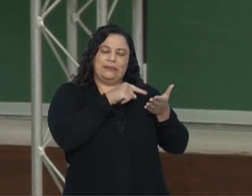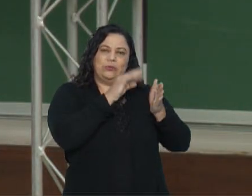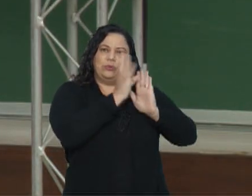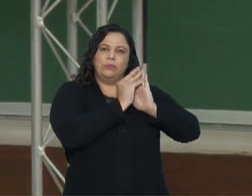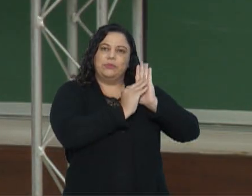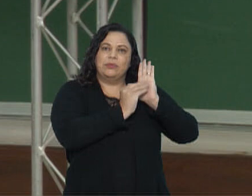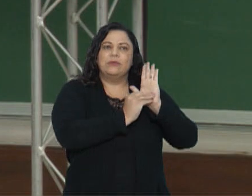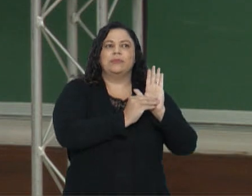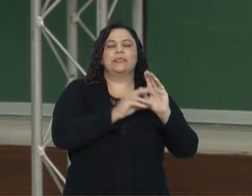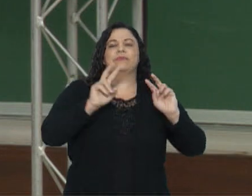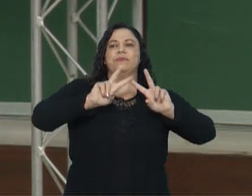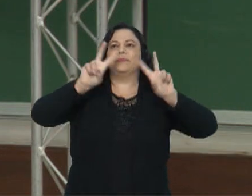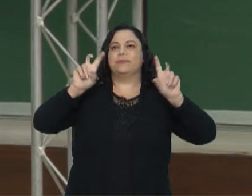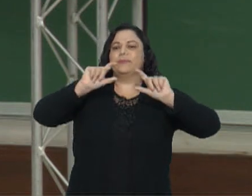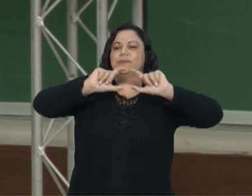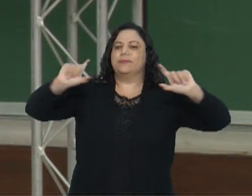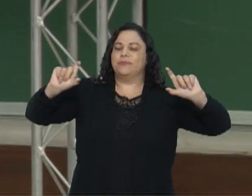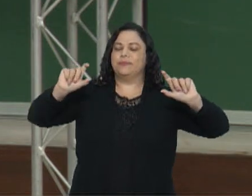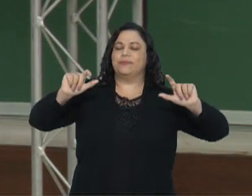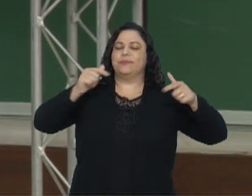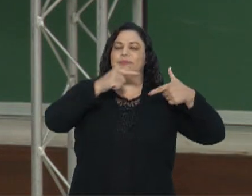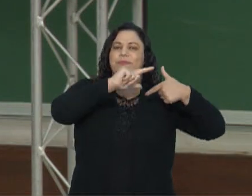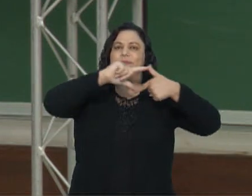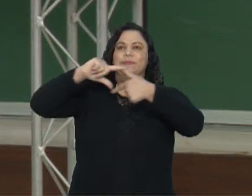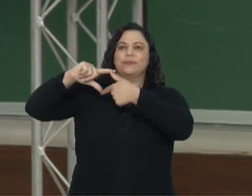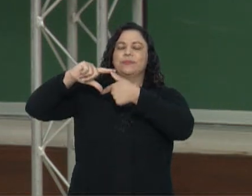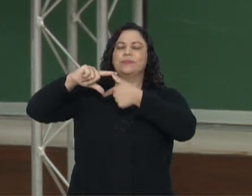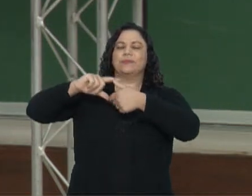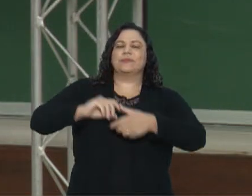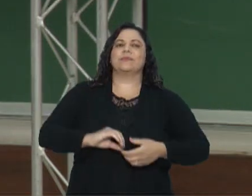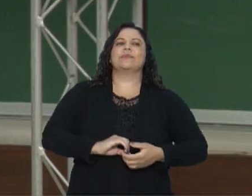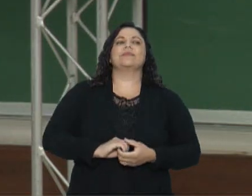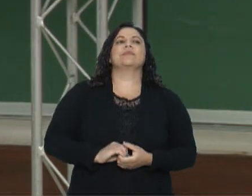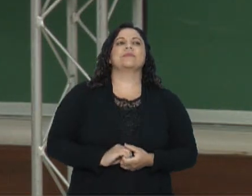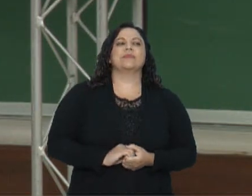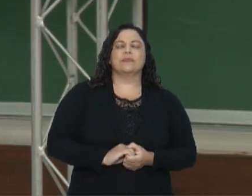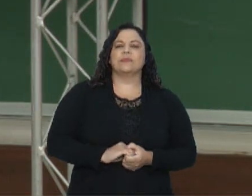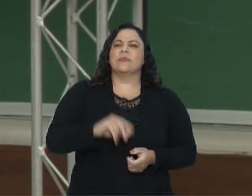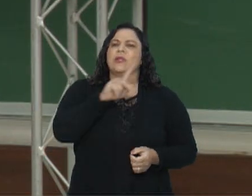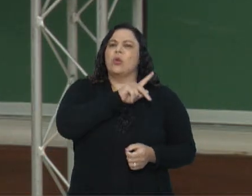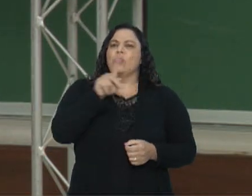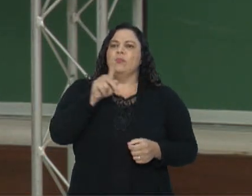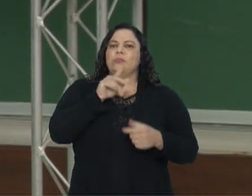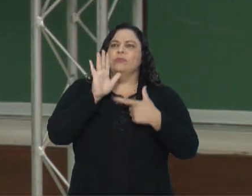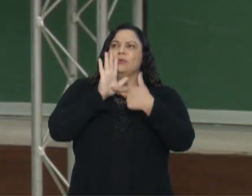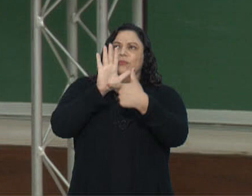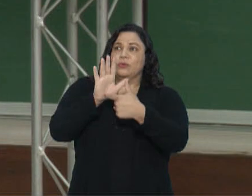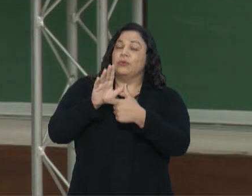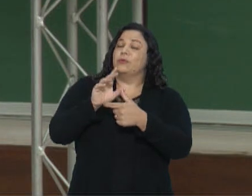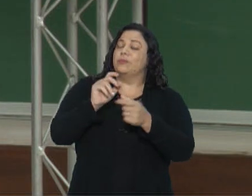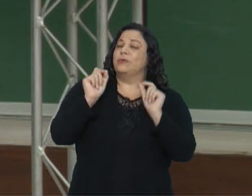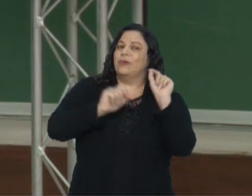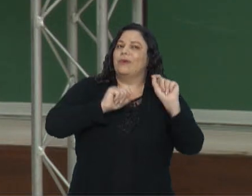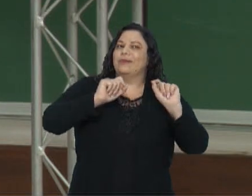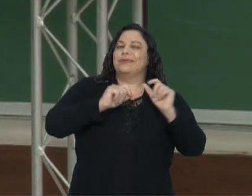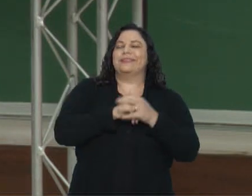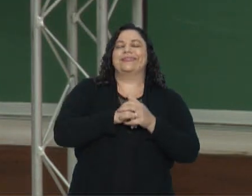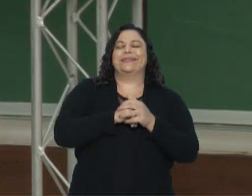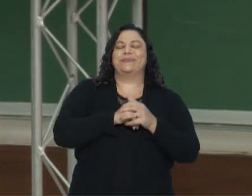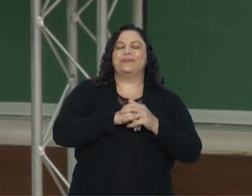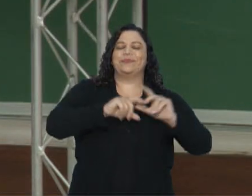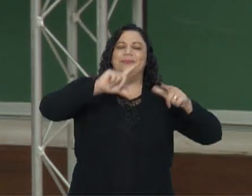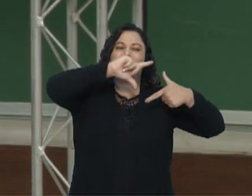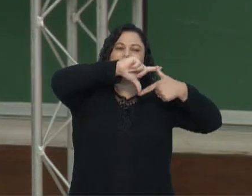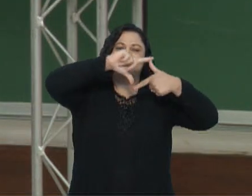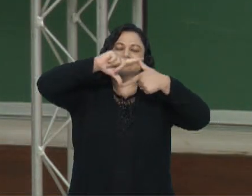Nós trabalhamos um fragmento dessa historieta. Então, o professor traz aqui justamente a historinha na íntegra, só para ser o